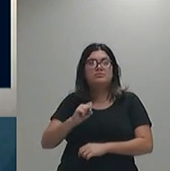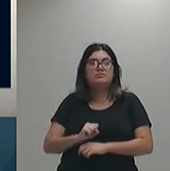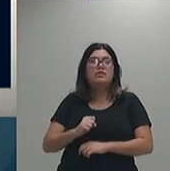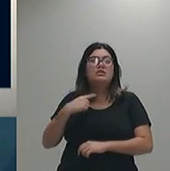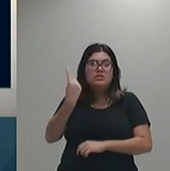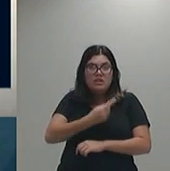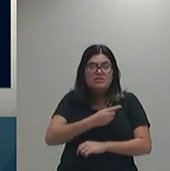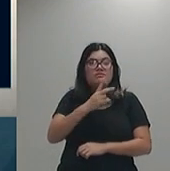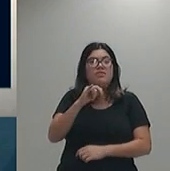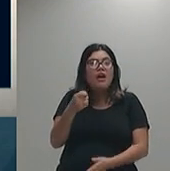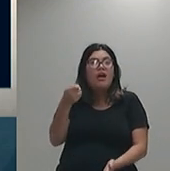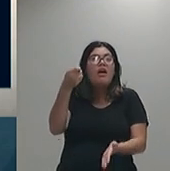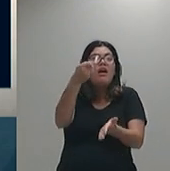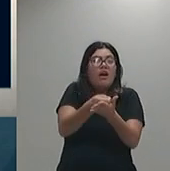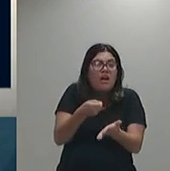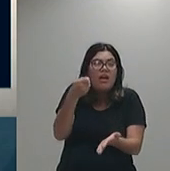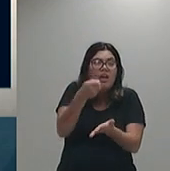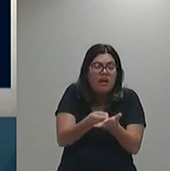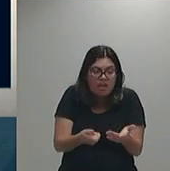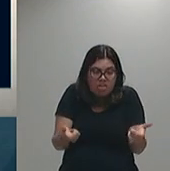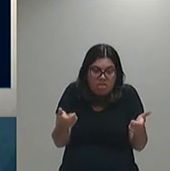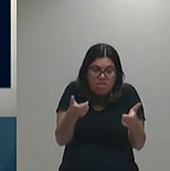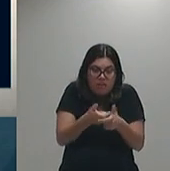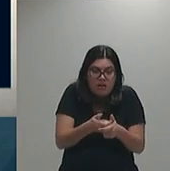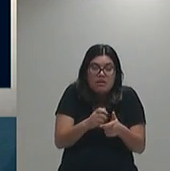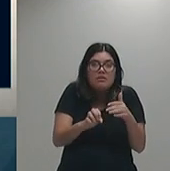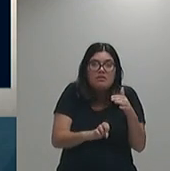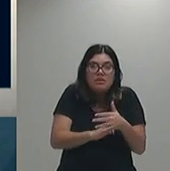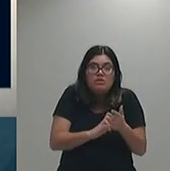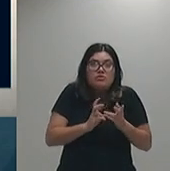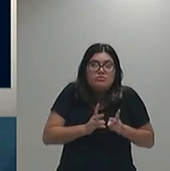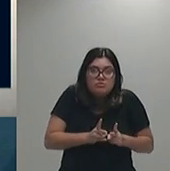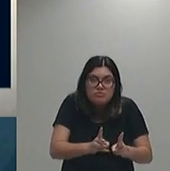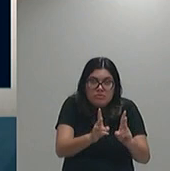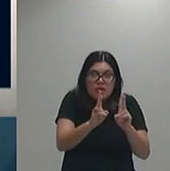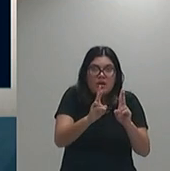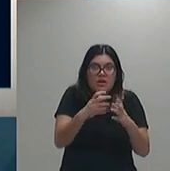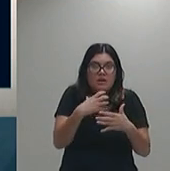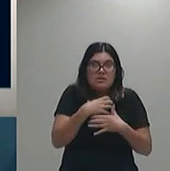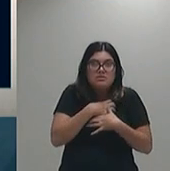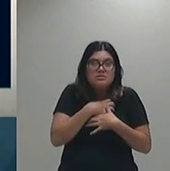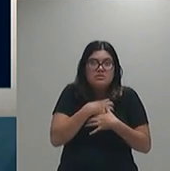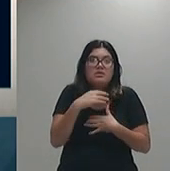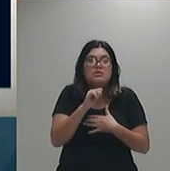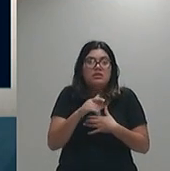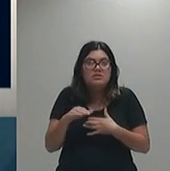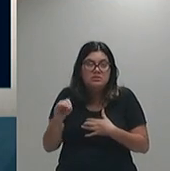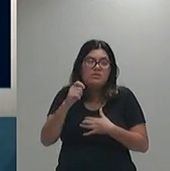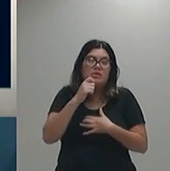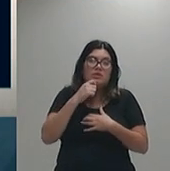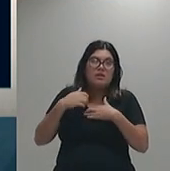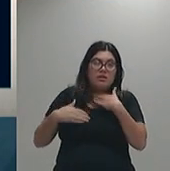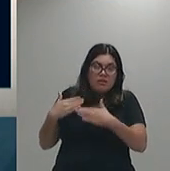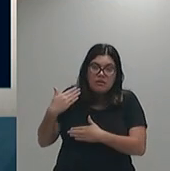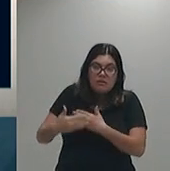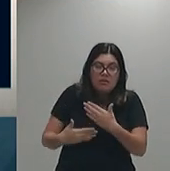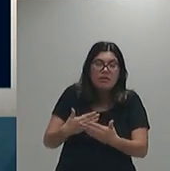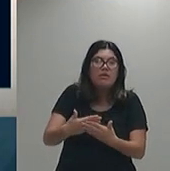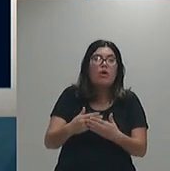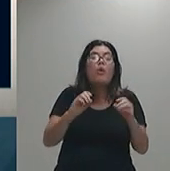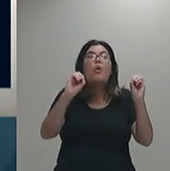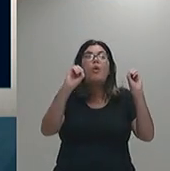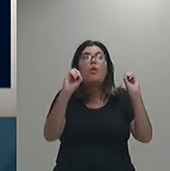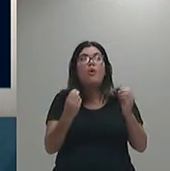obrigar os minoritários a ficar com os hábitos daquela ação que já está em andamento ou daquela